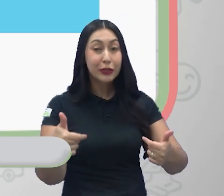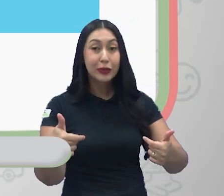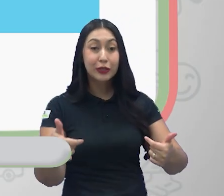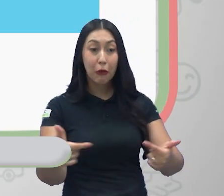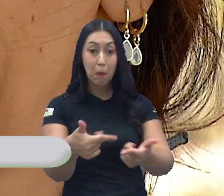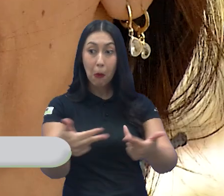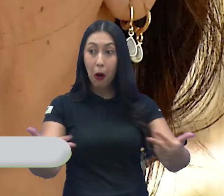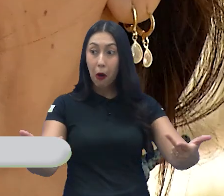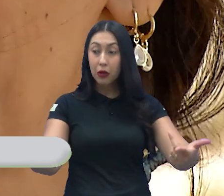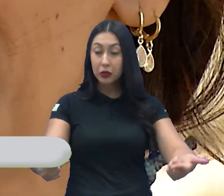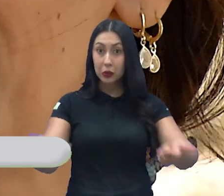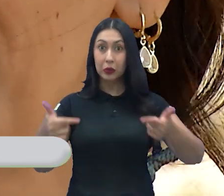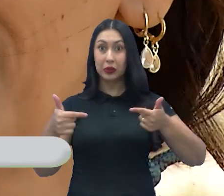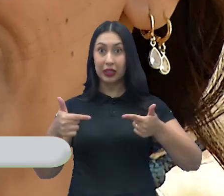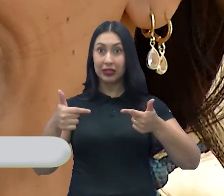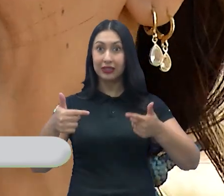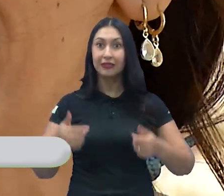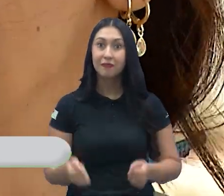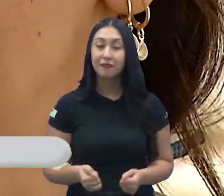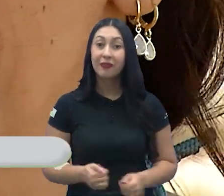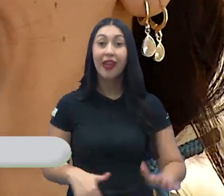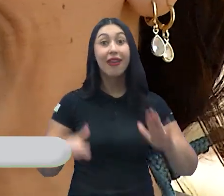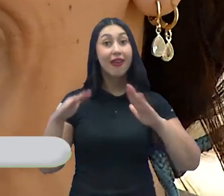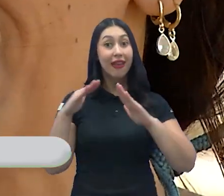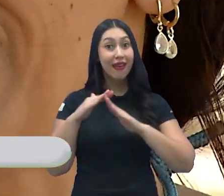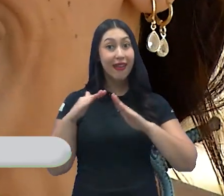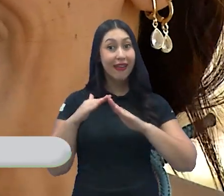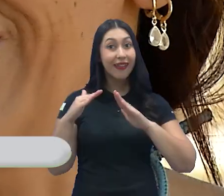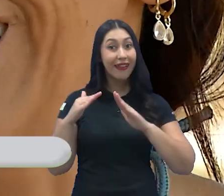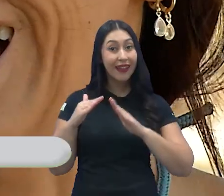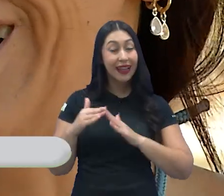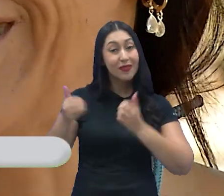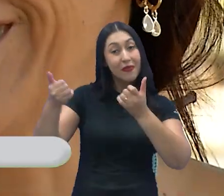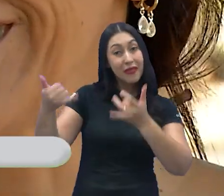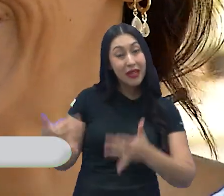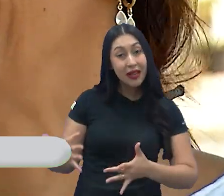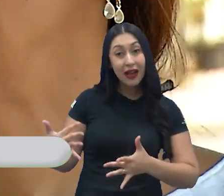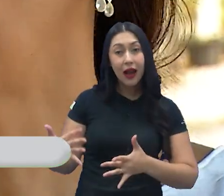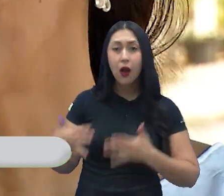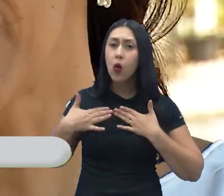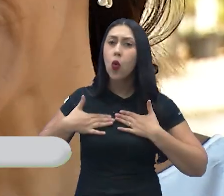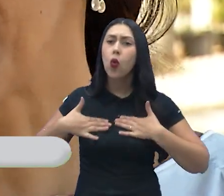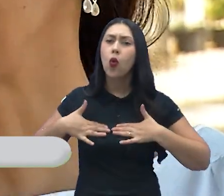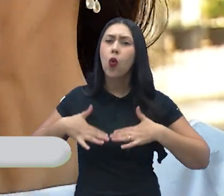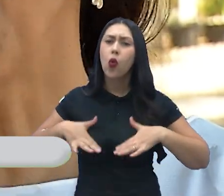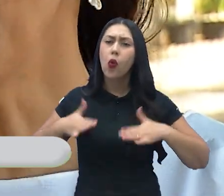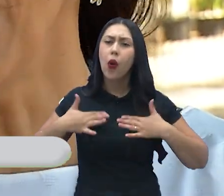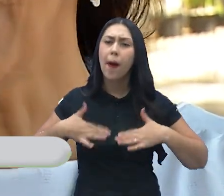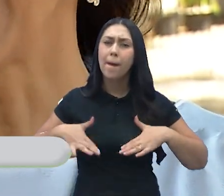dia a dia. Em casa, a Lúcia conta que o temperamento mais tranquilo